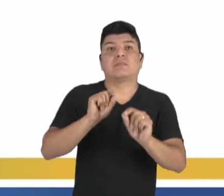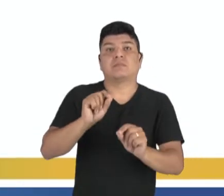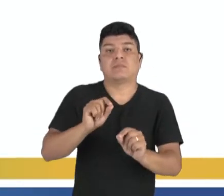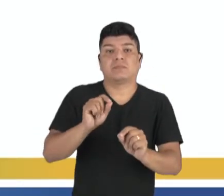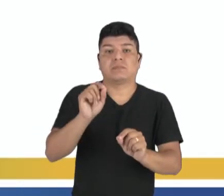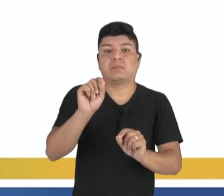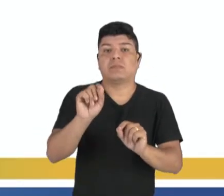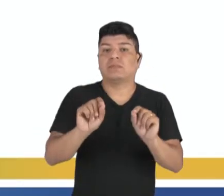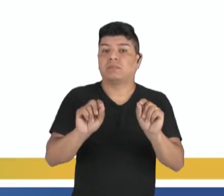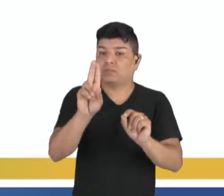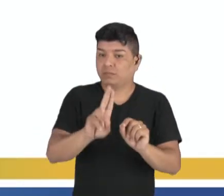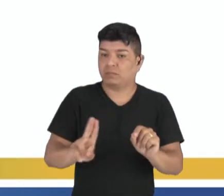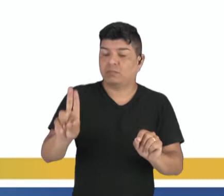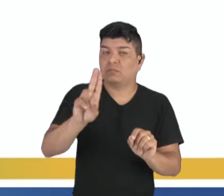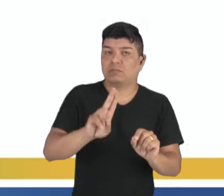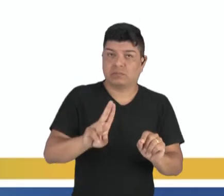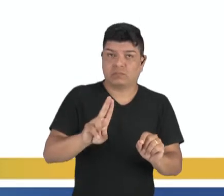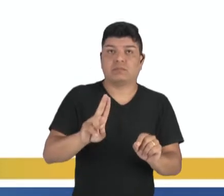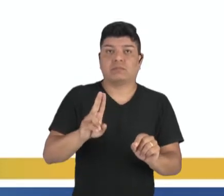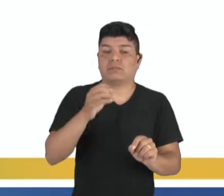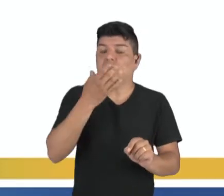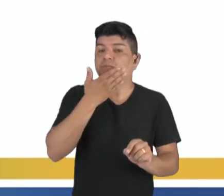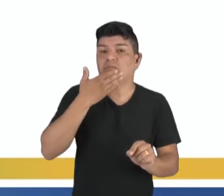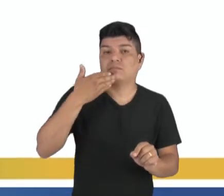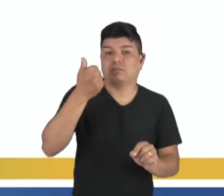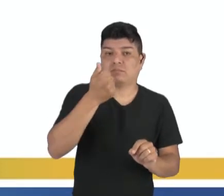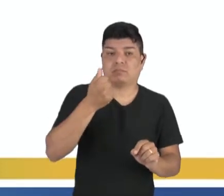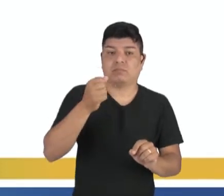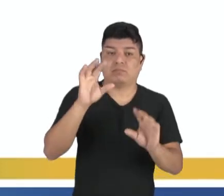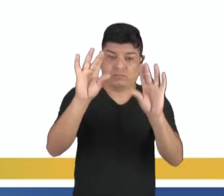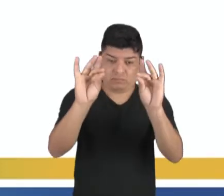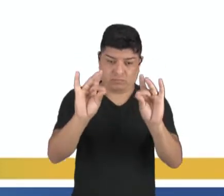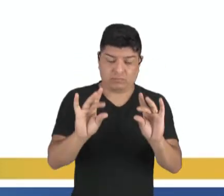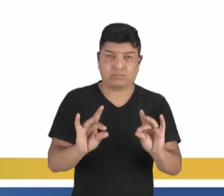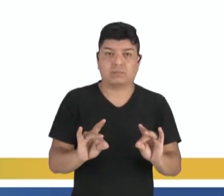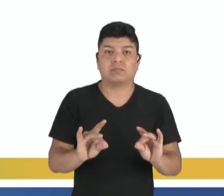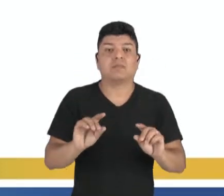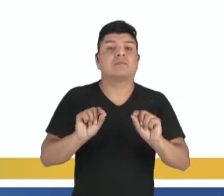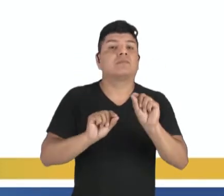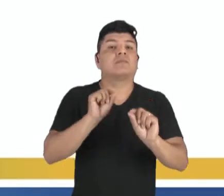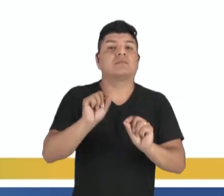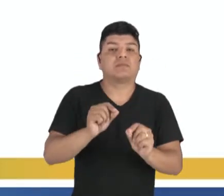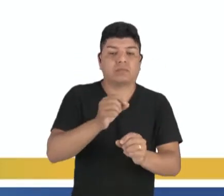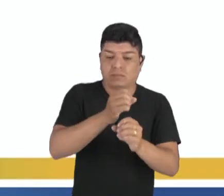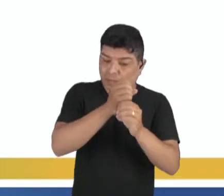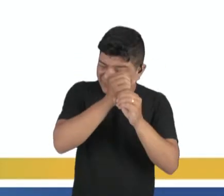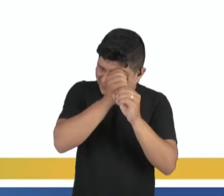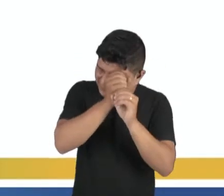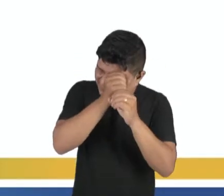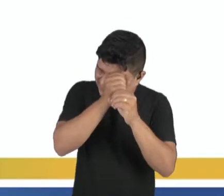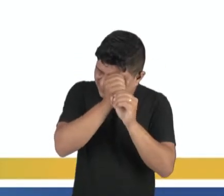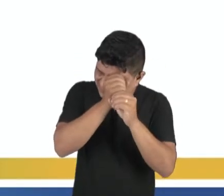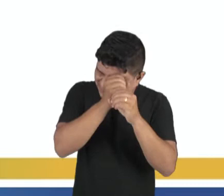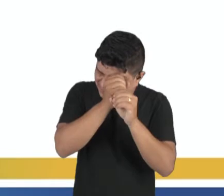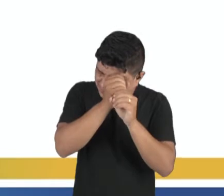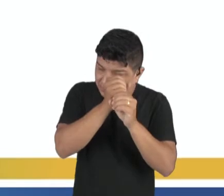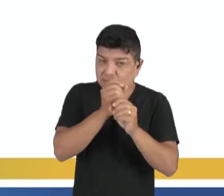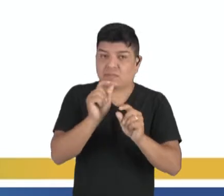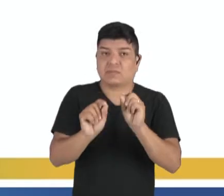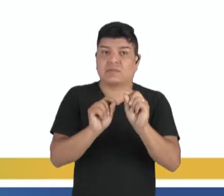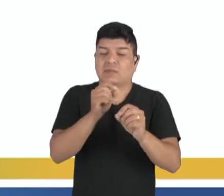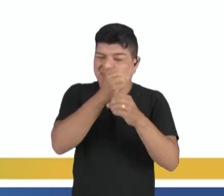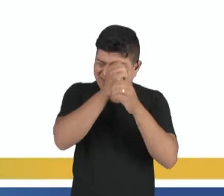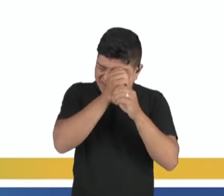um instrumento para conseguir visualizar direitinho todas essas partes, que nada mais seria do que um microscópio, né? Eles